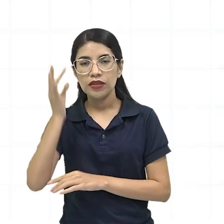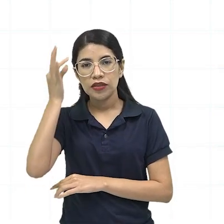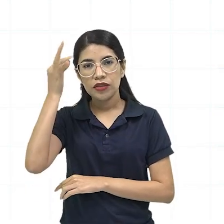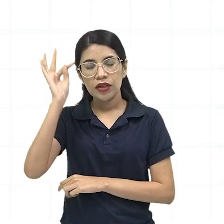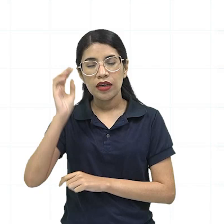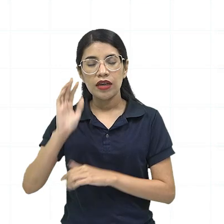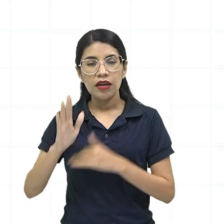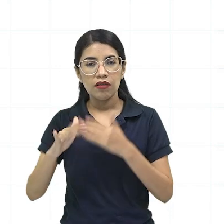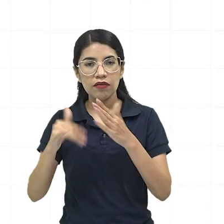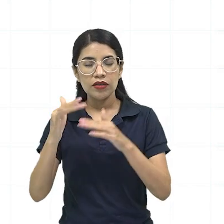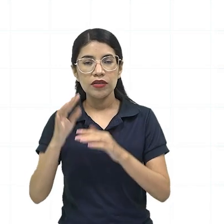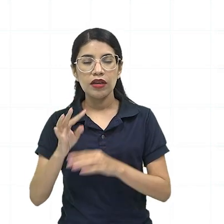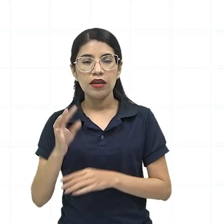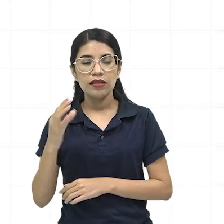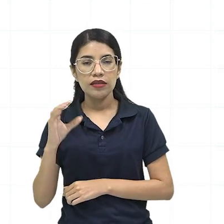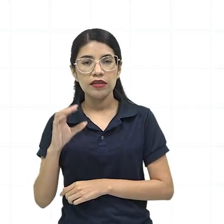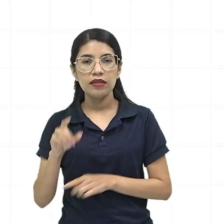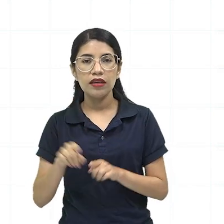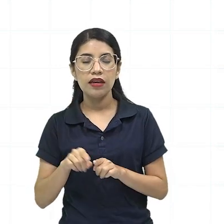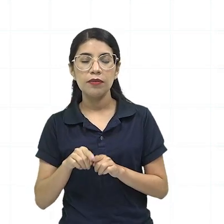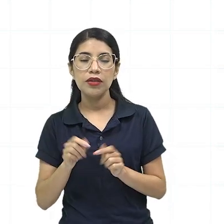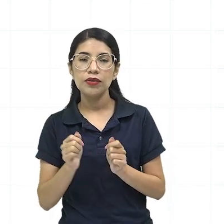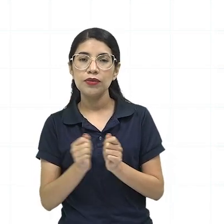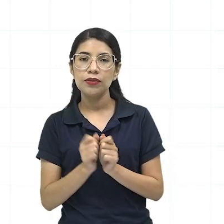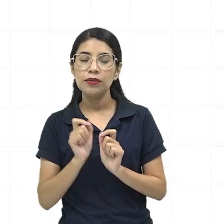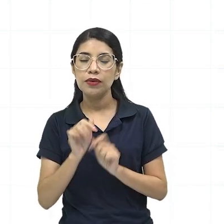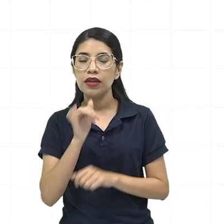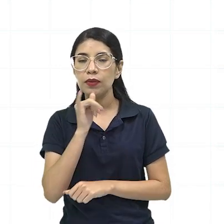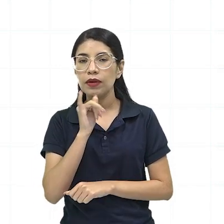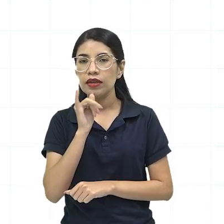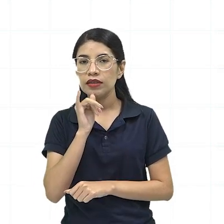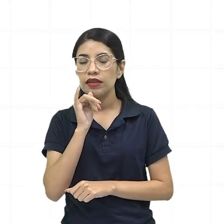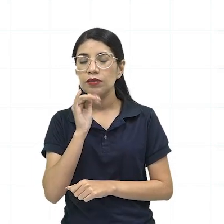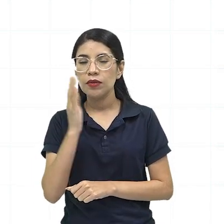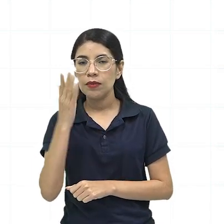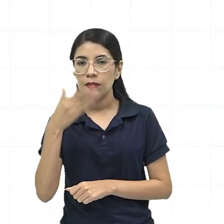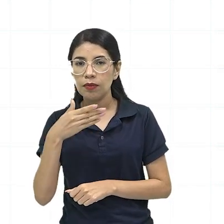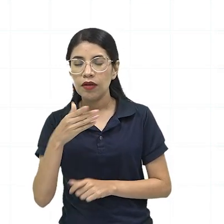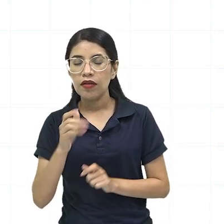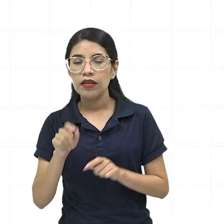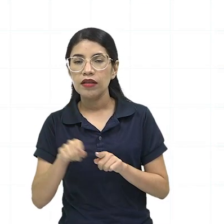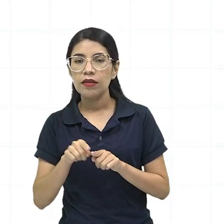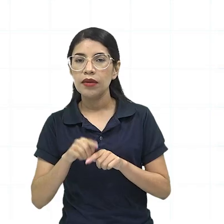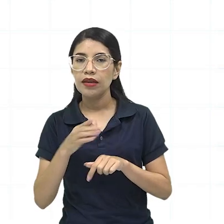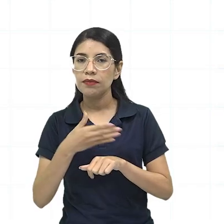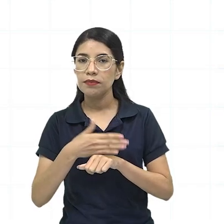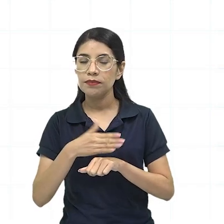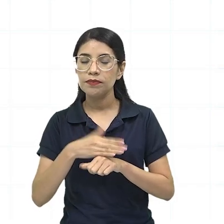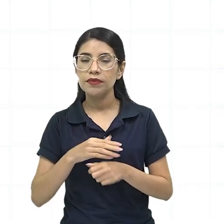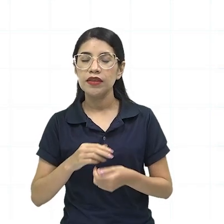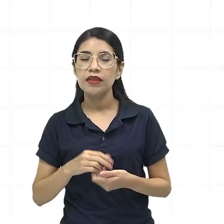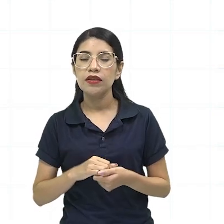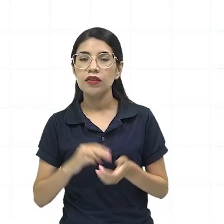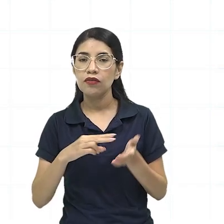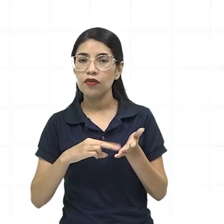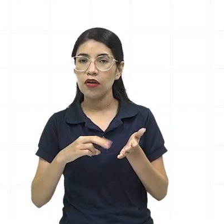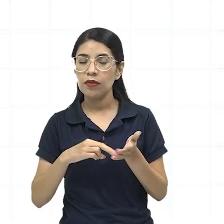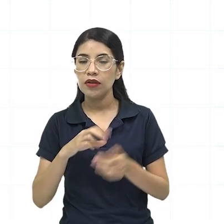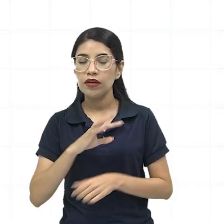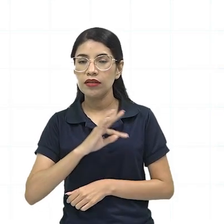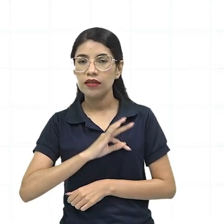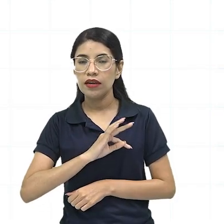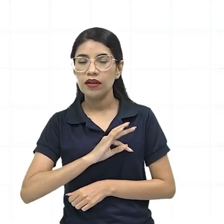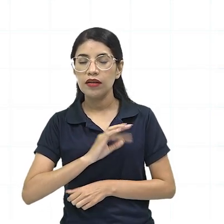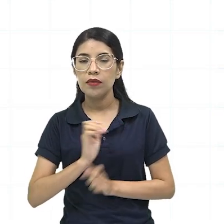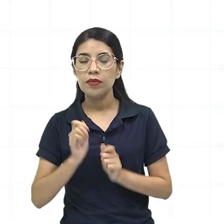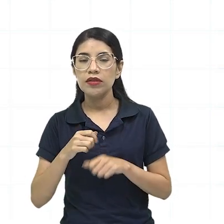avanços científicos, muitas vezes acompanhados de exemplos concretos e casos práticos. Então, o vocabulário técnico é utilizado de forma a